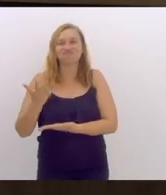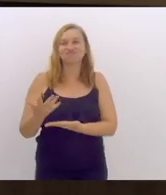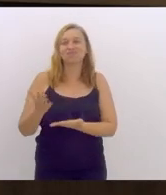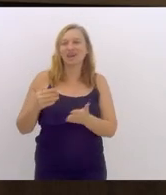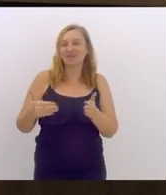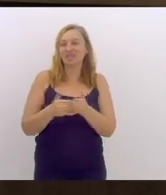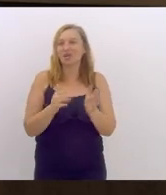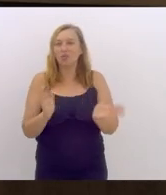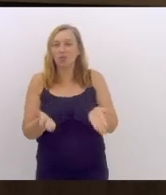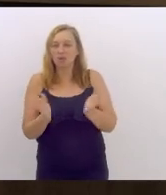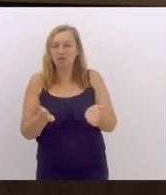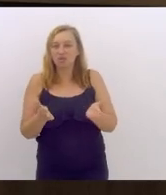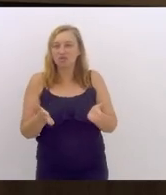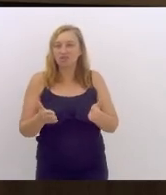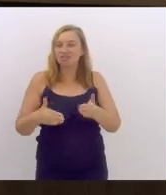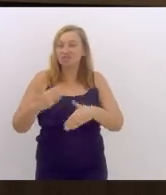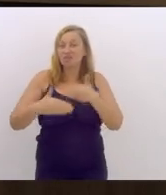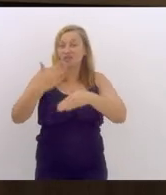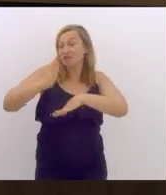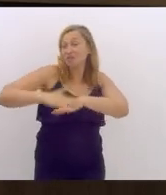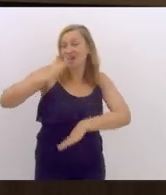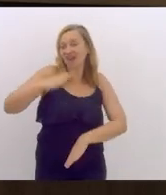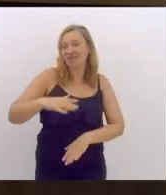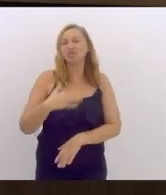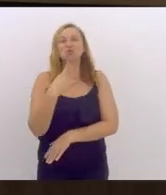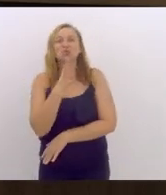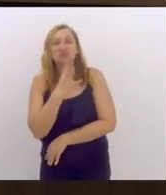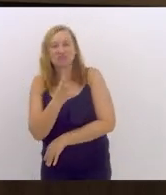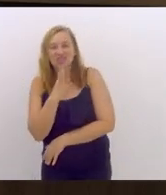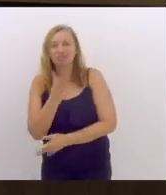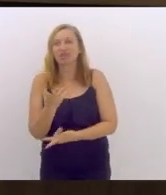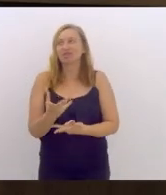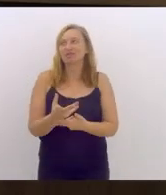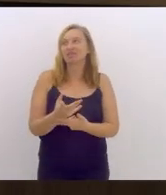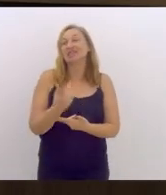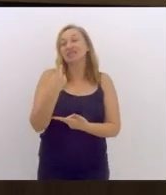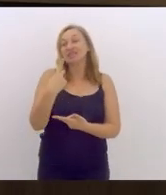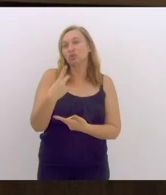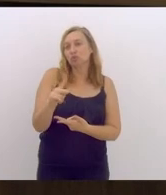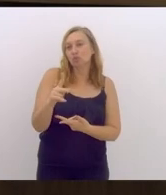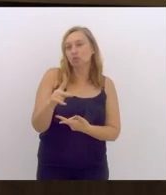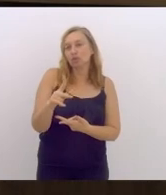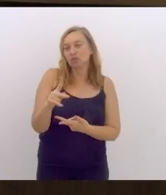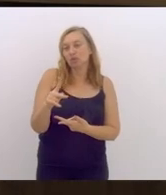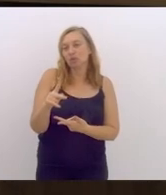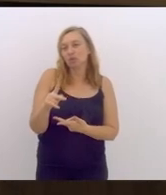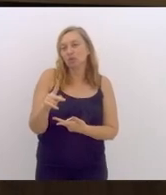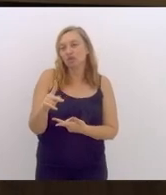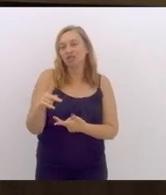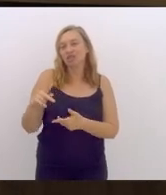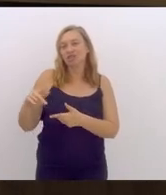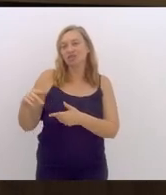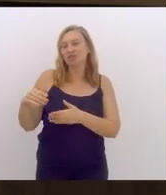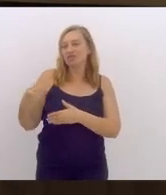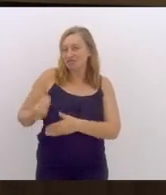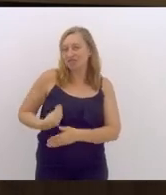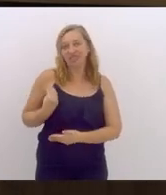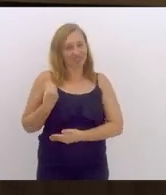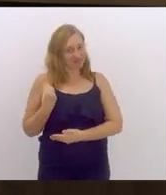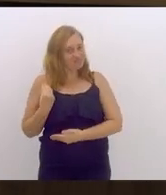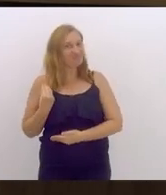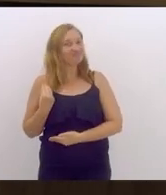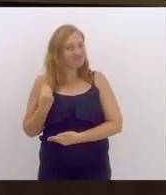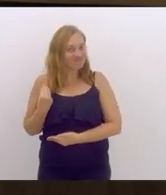alçar voos maiores no reconhecimento da sua não só trajetória mas da sua